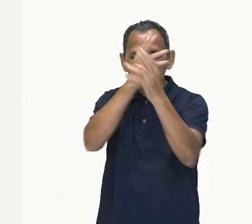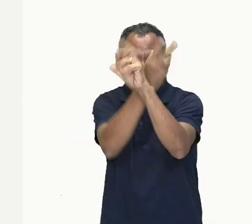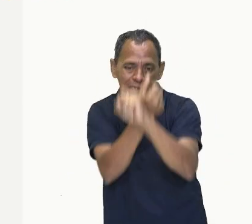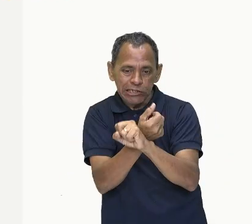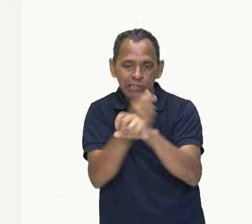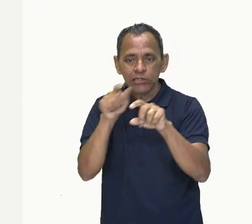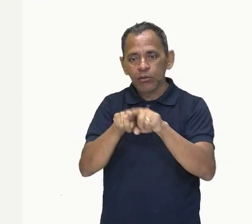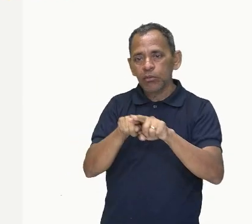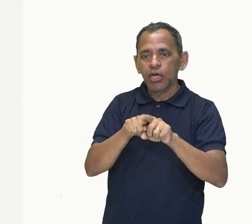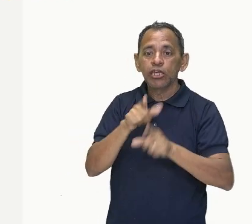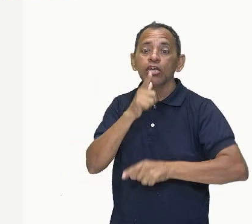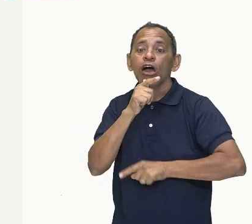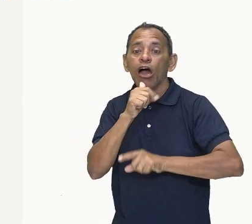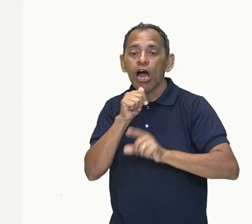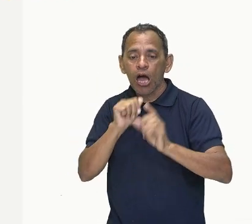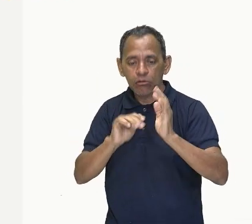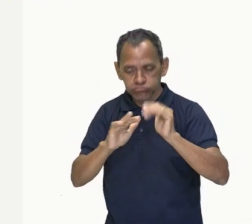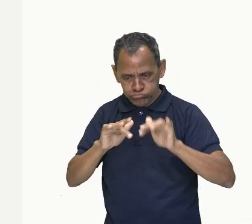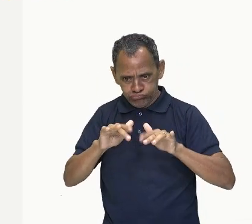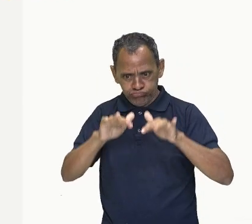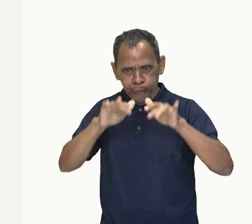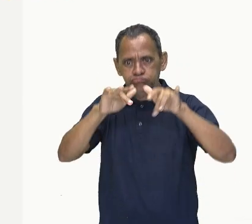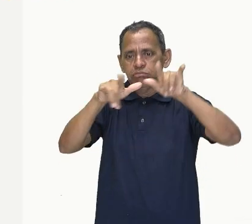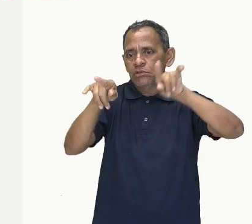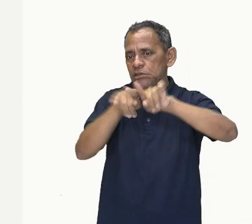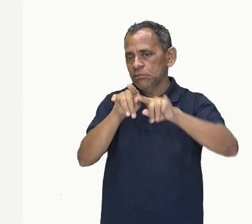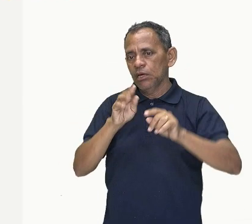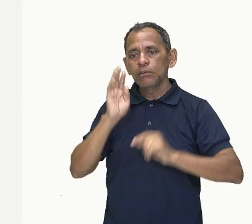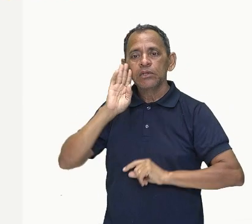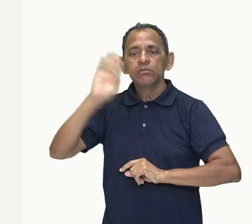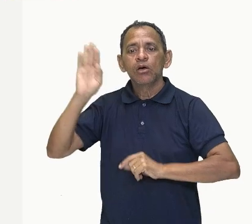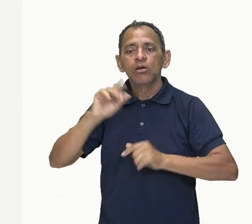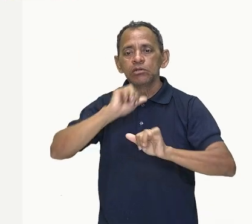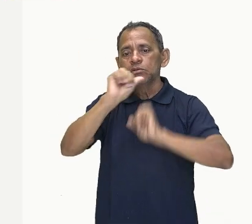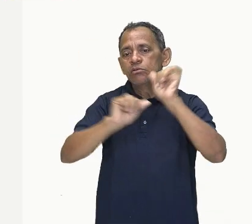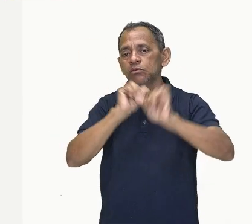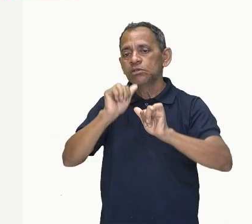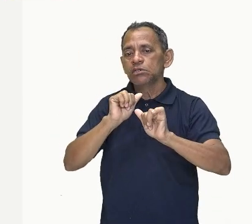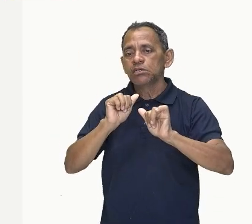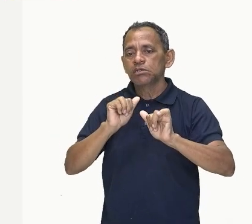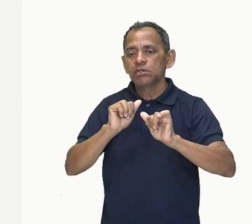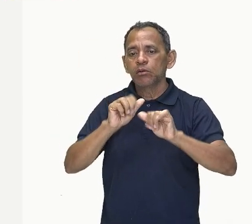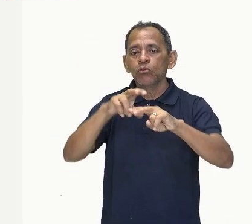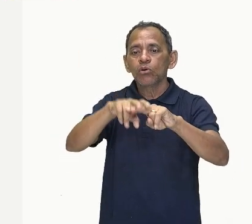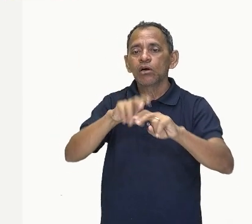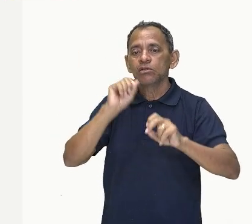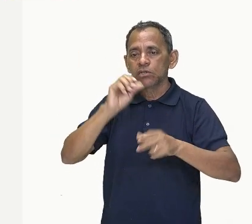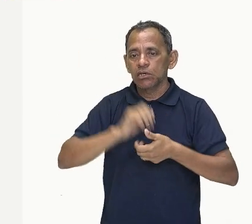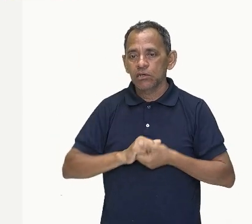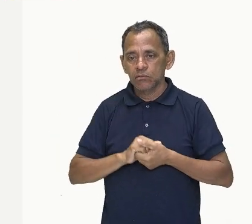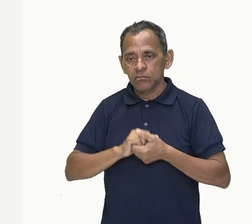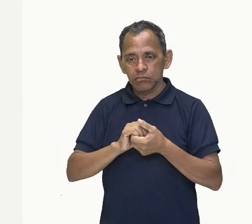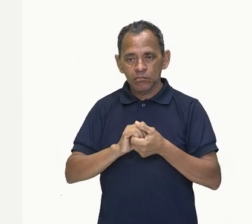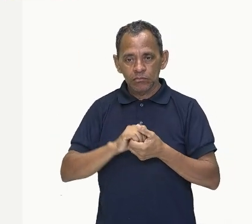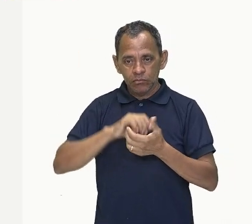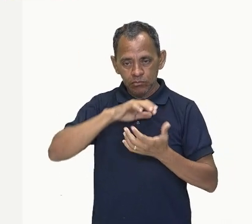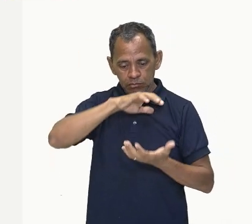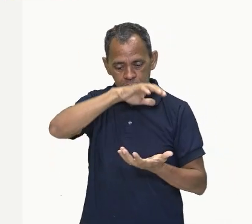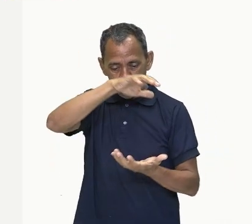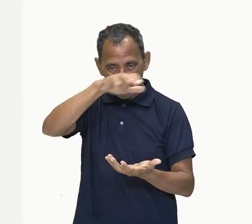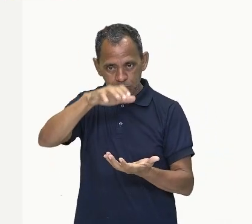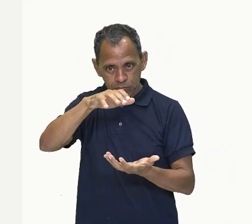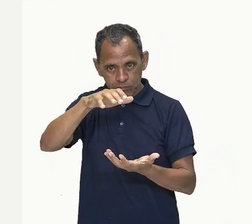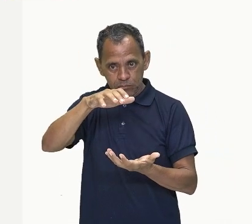mais severas. O principal causador dessas mudanças climáticas, do aquecimento global, e consequentemente das